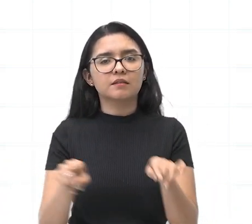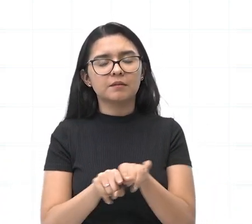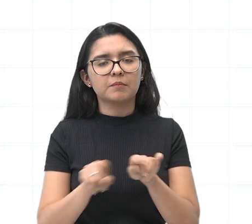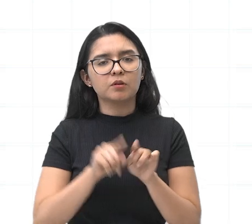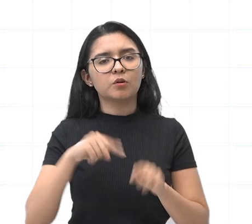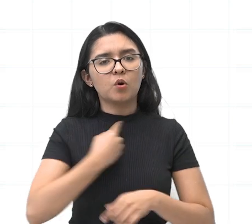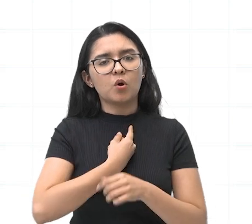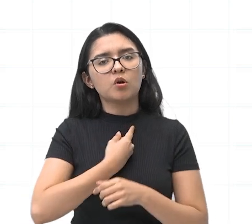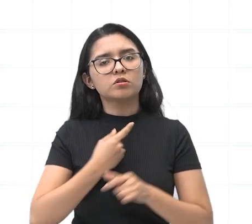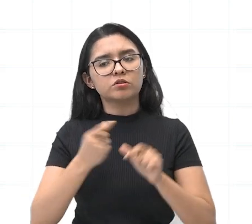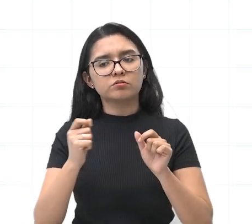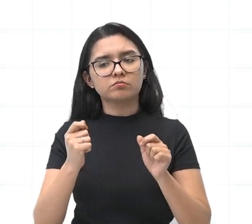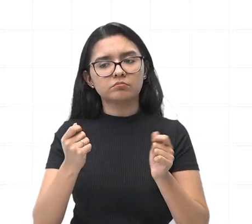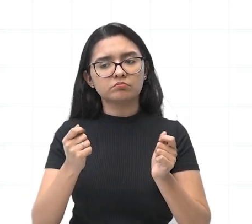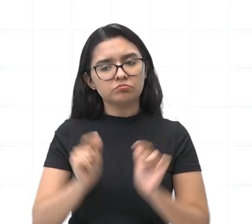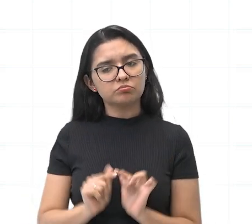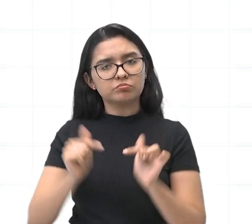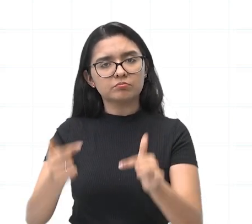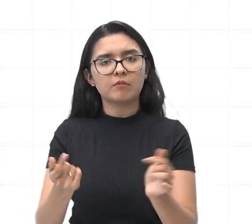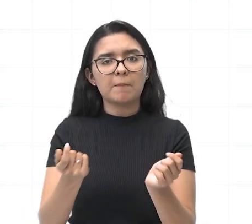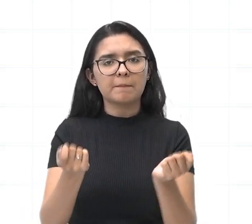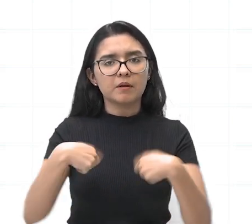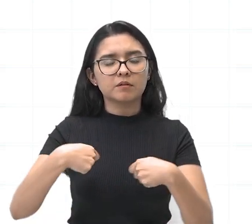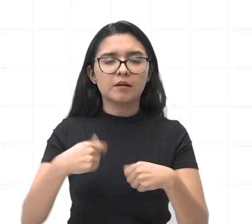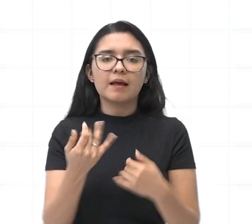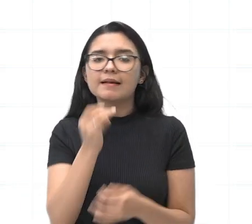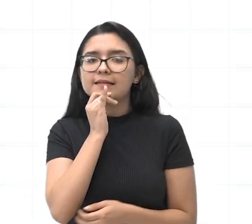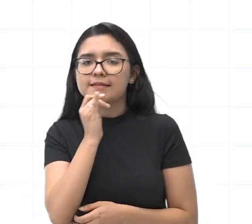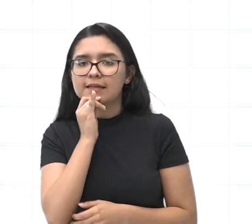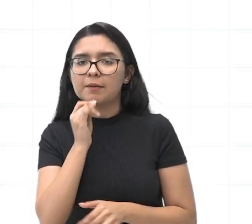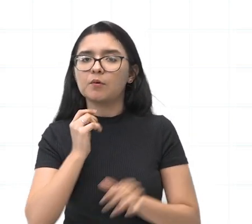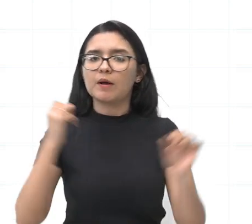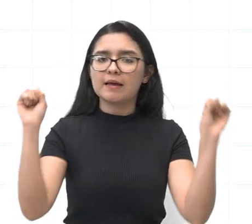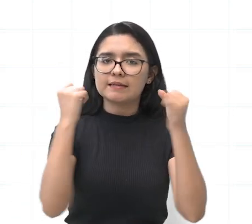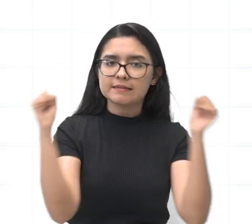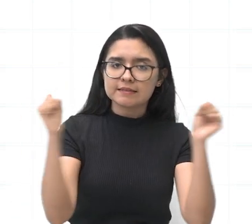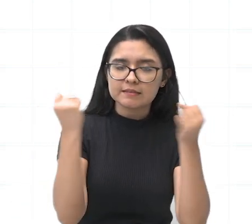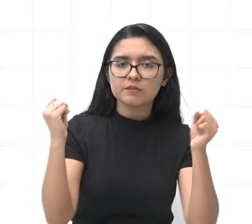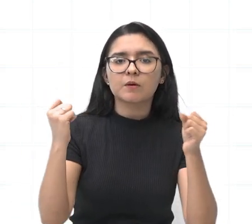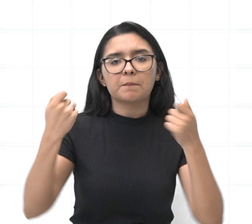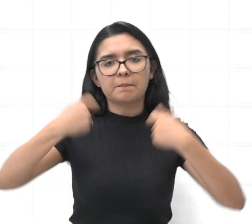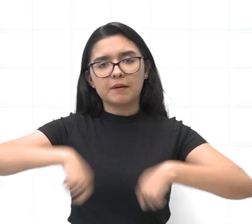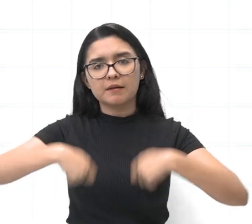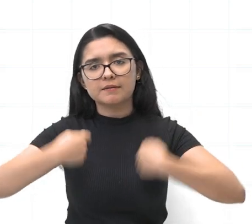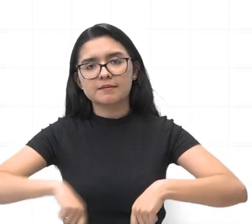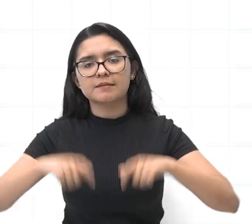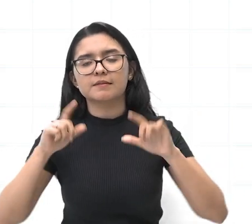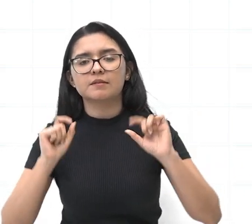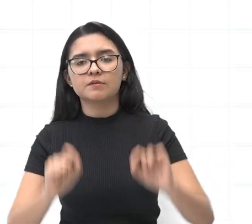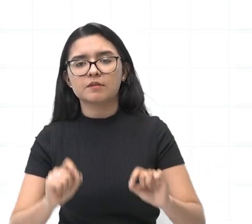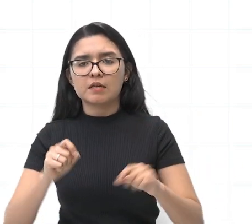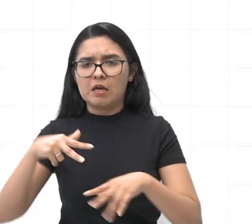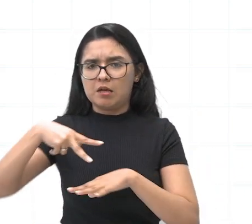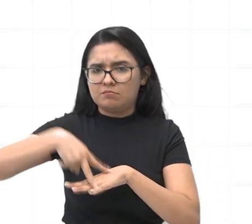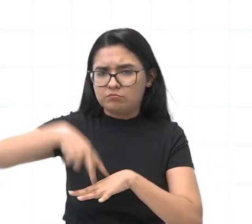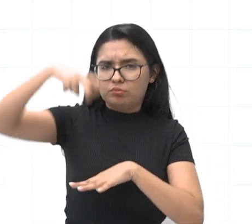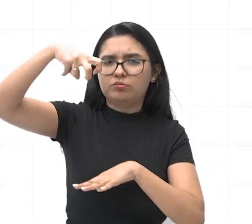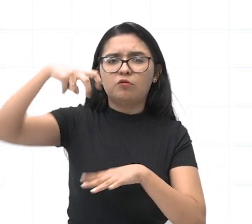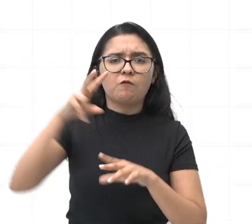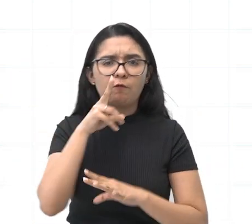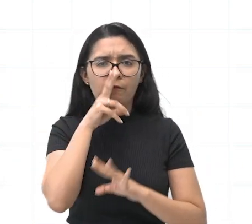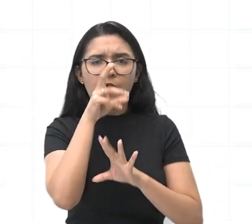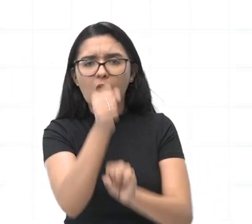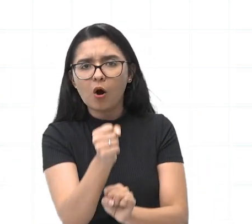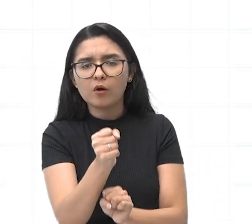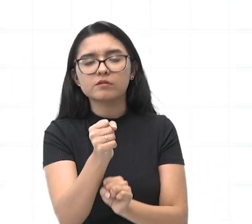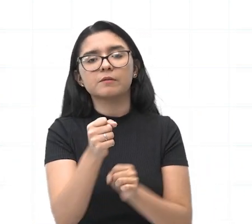nos permitimos fazer, de repente, atividades que nos dão ali, exigem um pouco mais de impulsão no salto, um pouco mais de